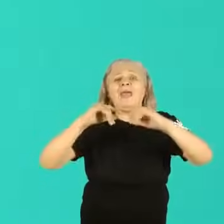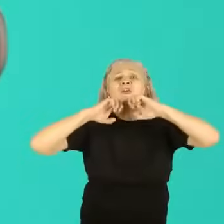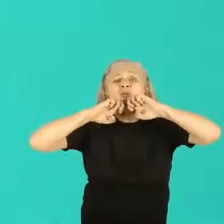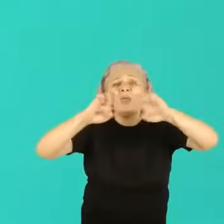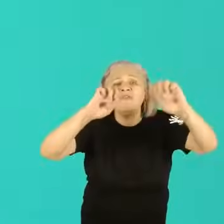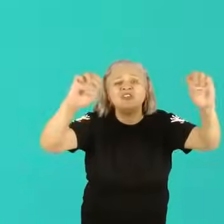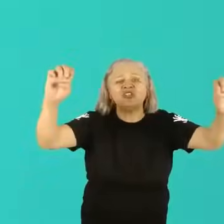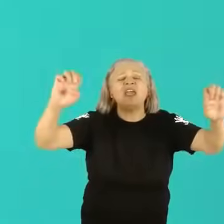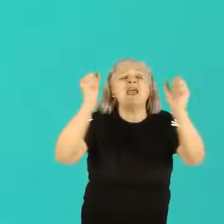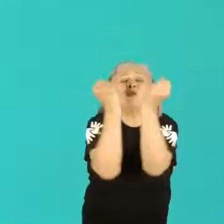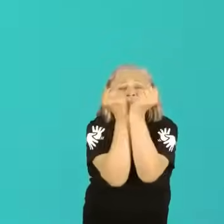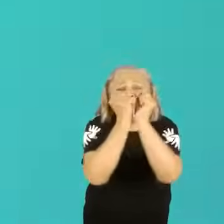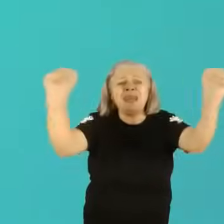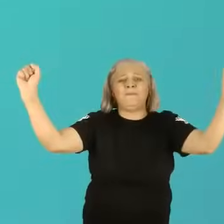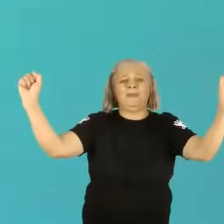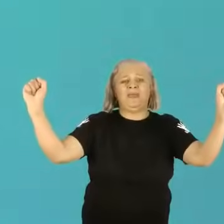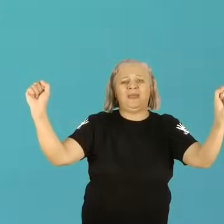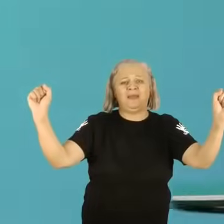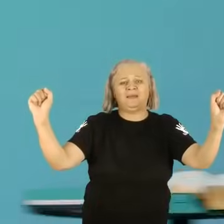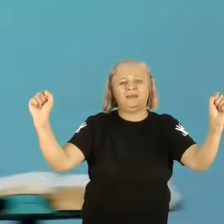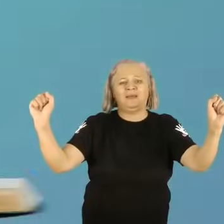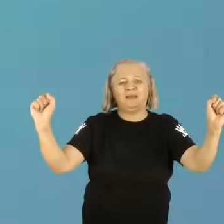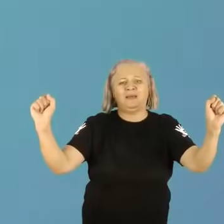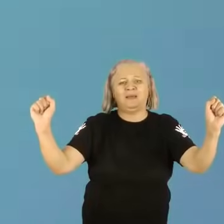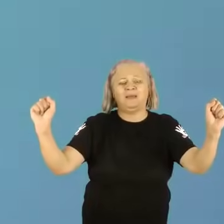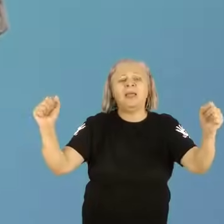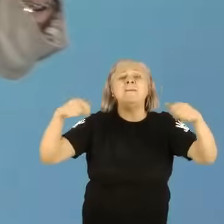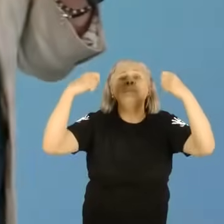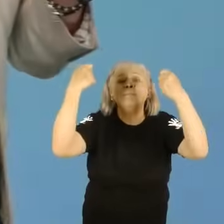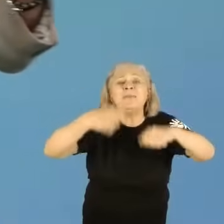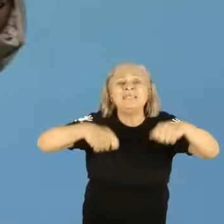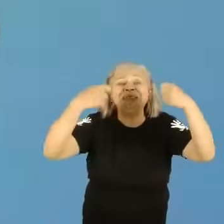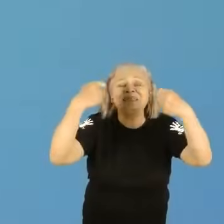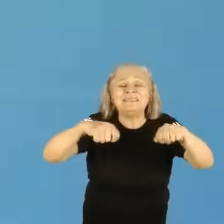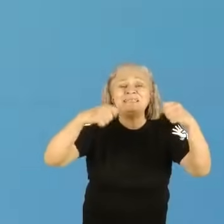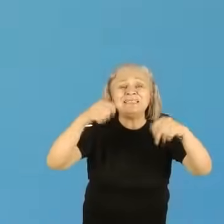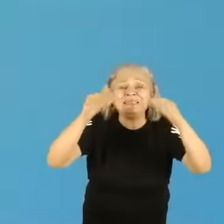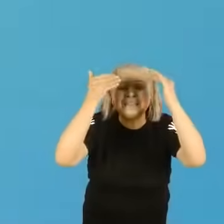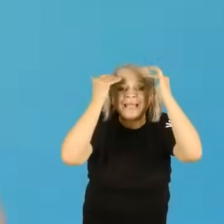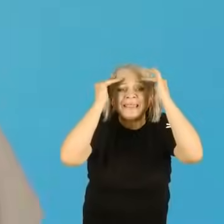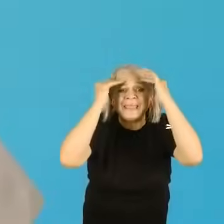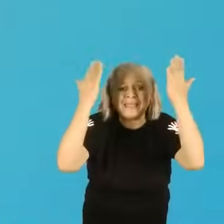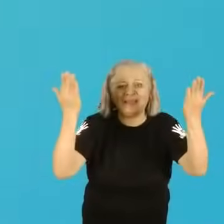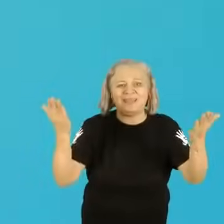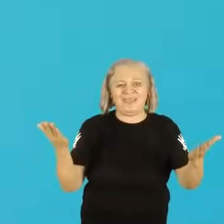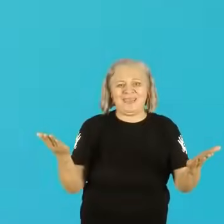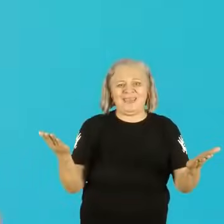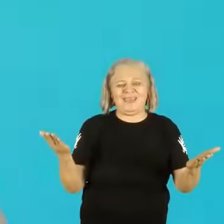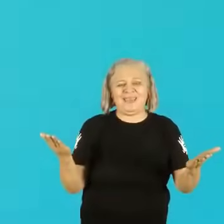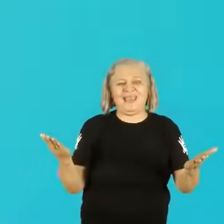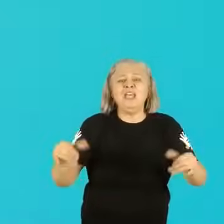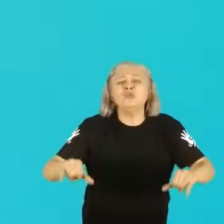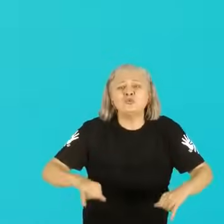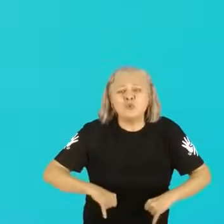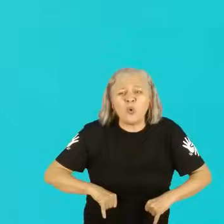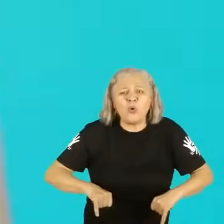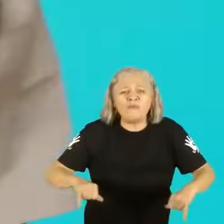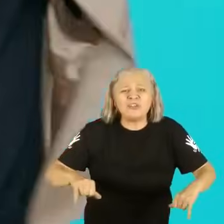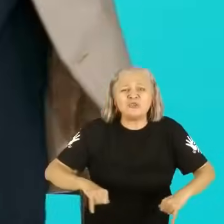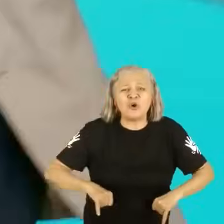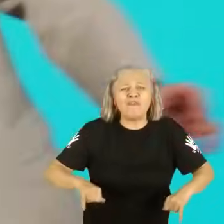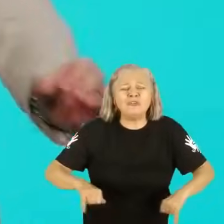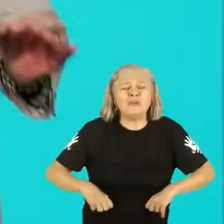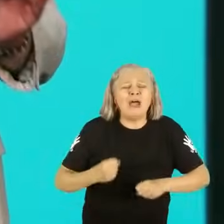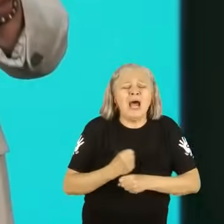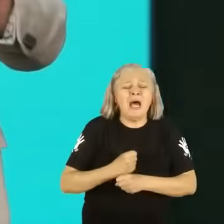que liberta. Esse é o Evangelho que você precisa ouvir. De que, por mais que o seu sofrimento já dure há